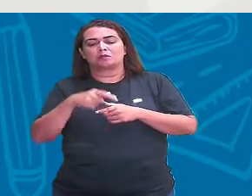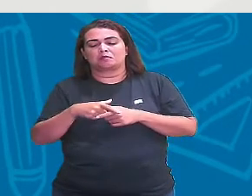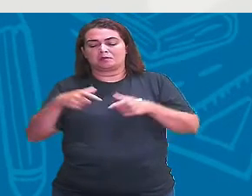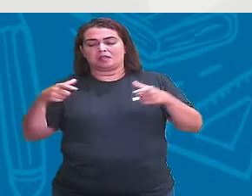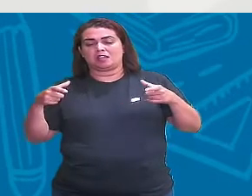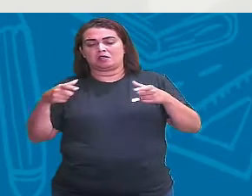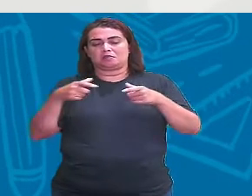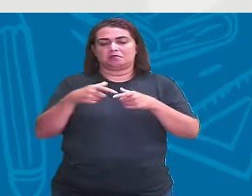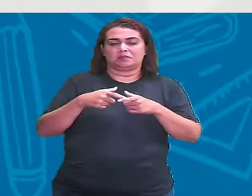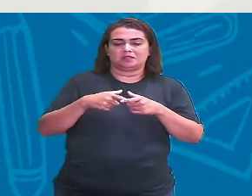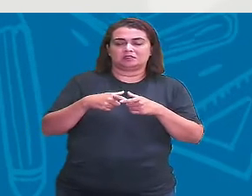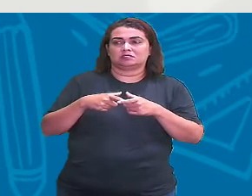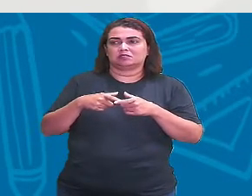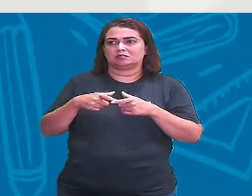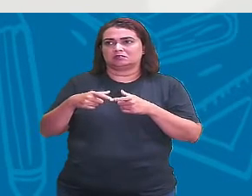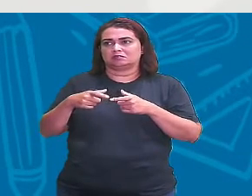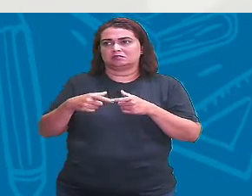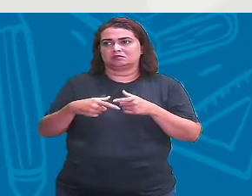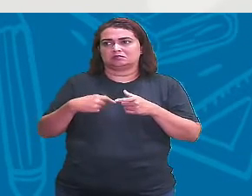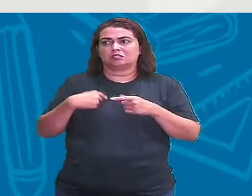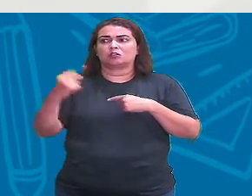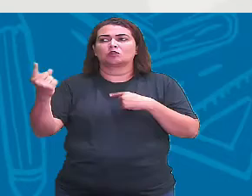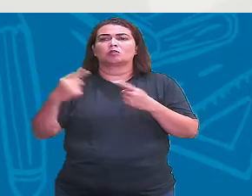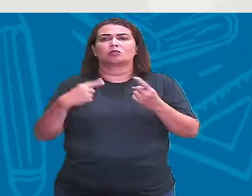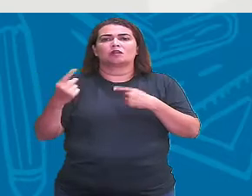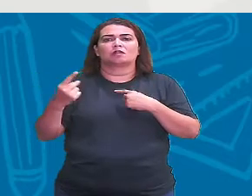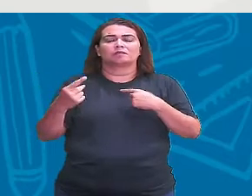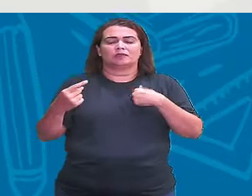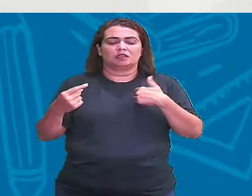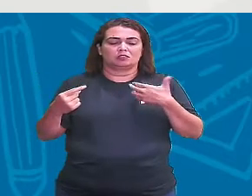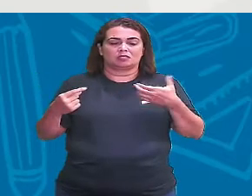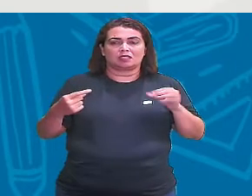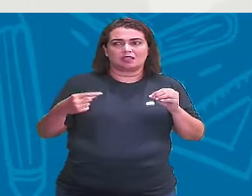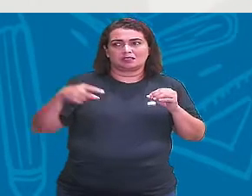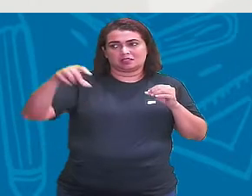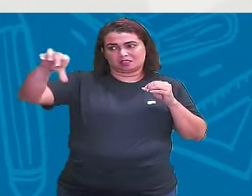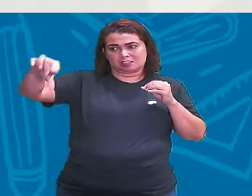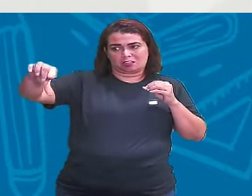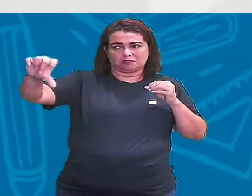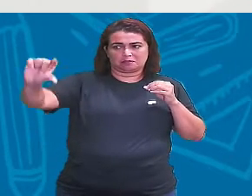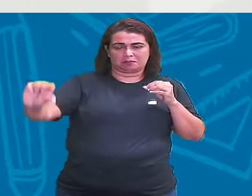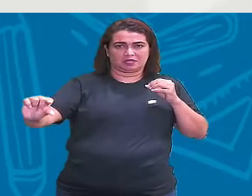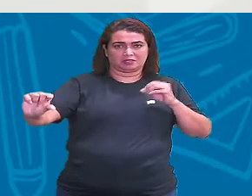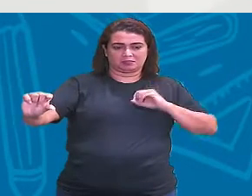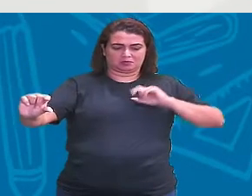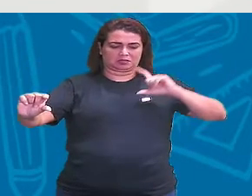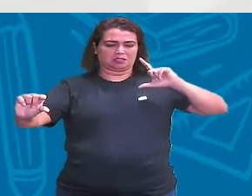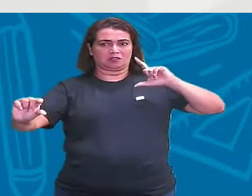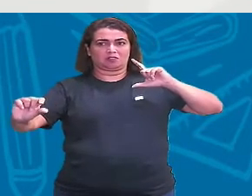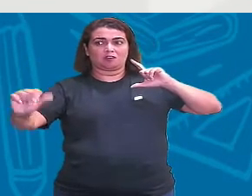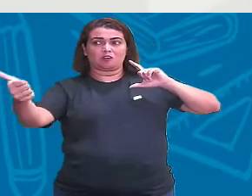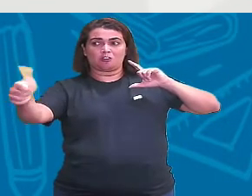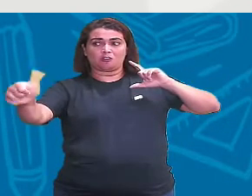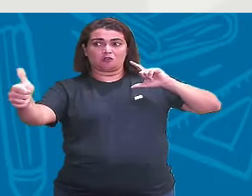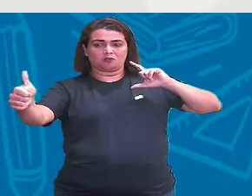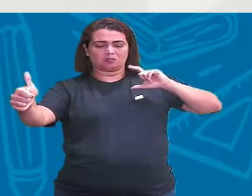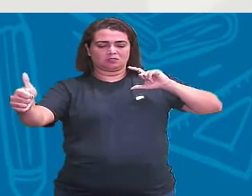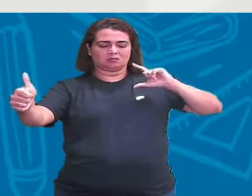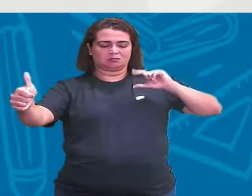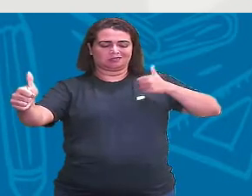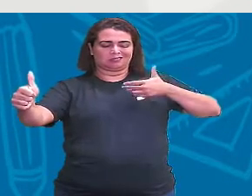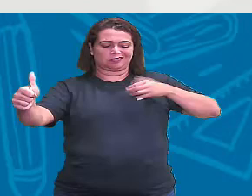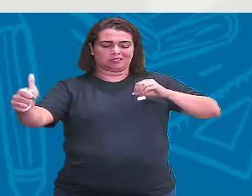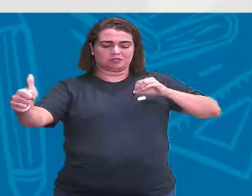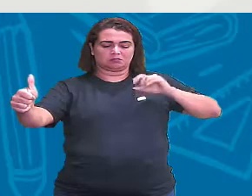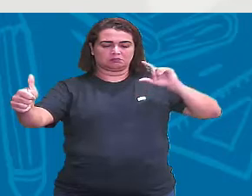rapaz, eu só tenho 10. Se a pessoa tivesse 9, então a pessoa tinha menos. Se a pessoa tivesse 11, a pessoa teria mais. Então,